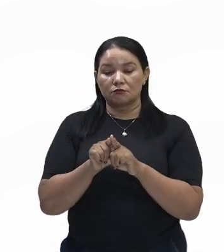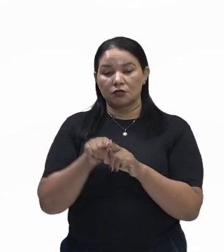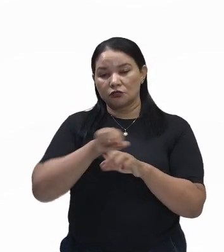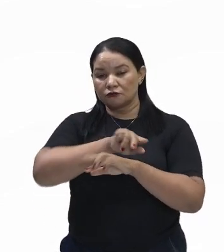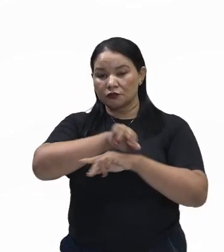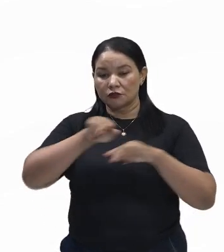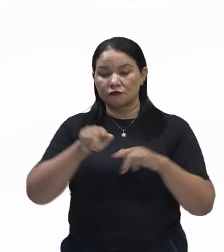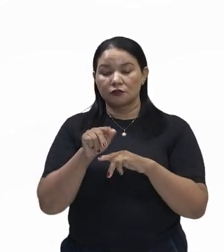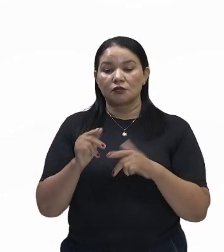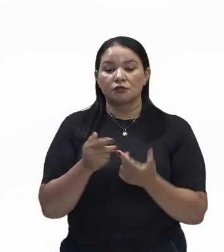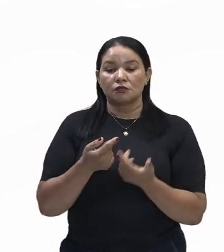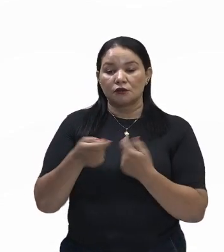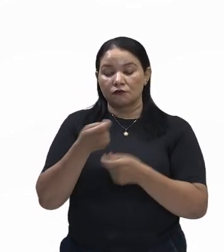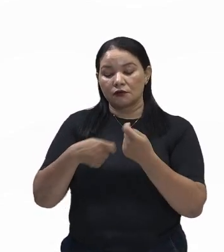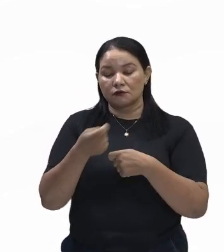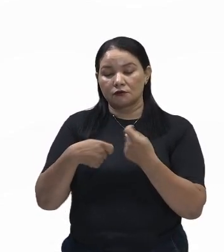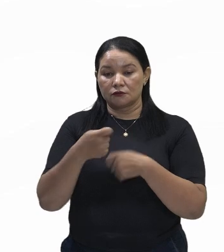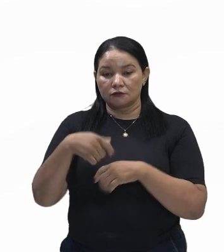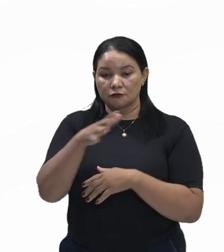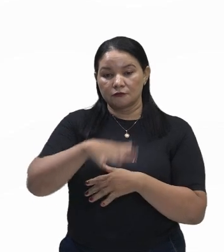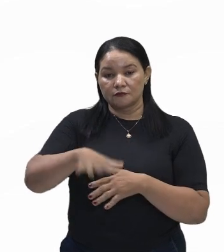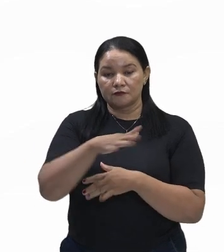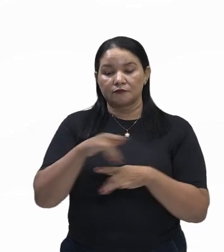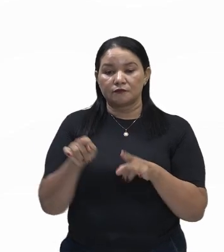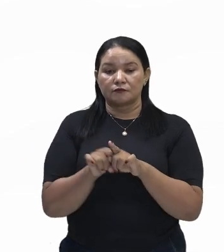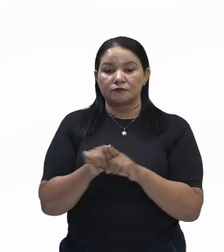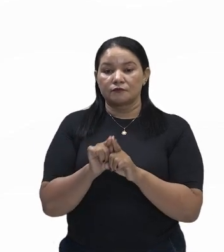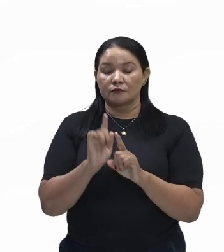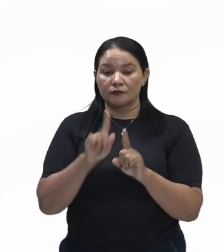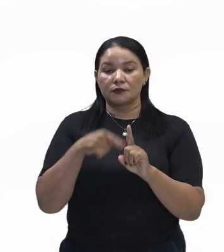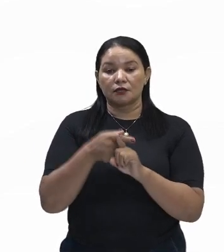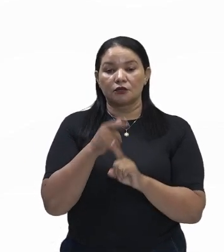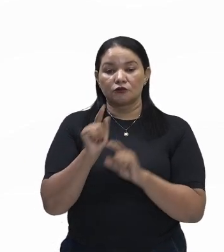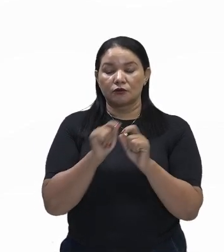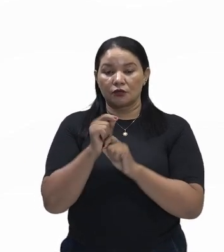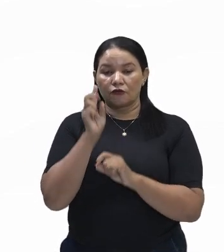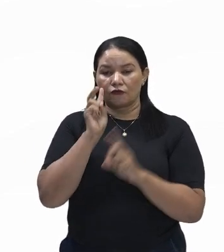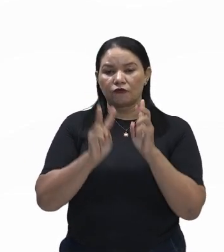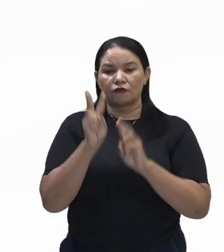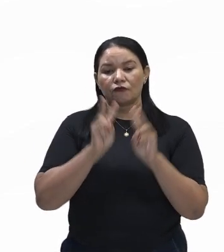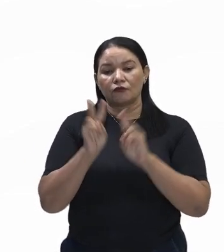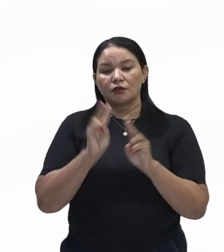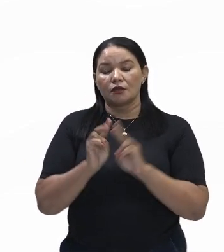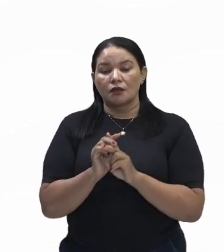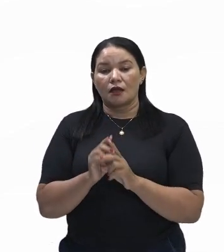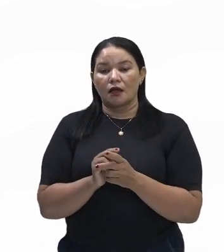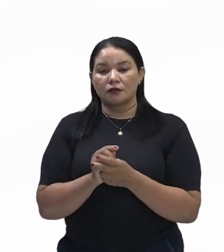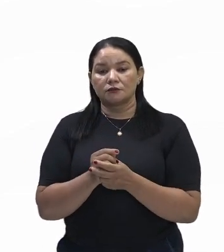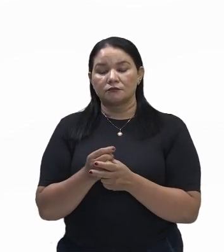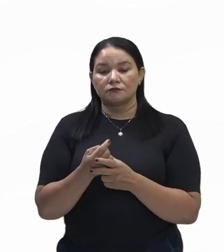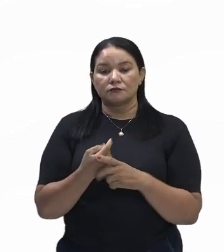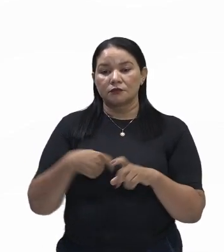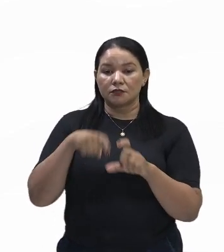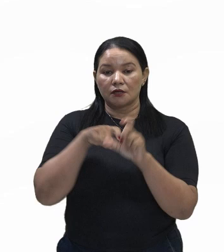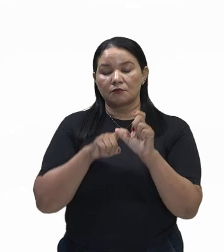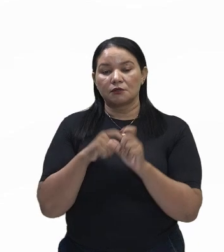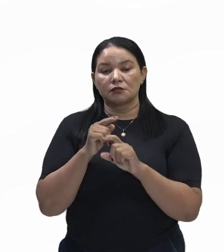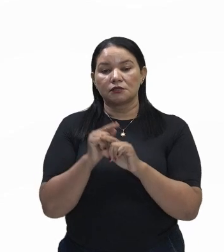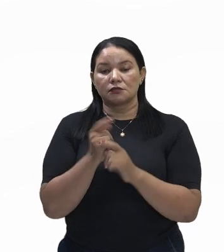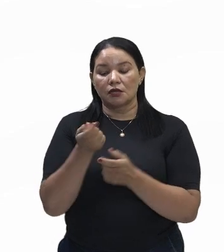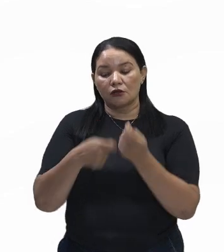diversificação da economia na região. Além disso, vamos observar uma menor dependência econômica das